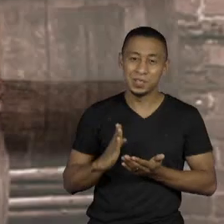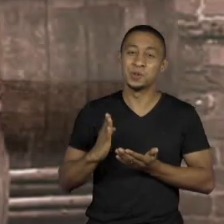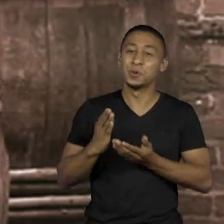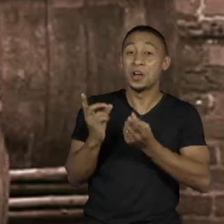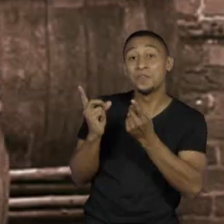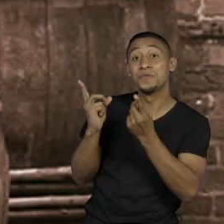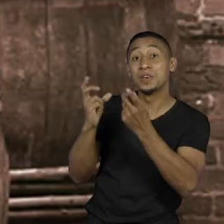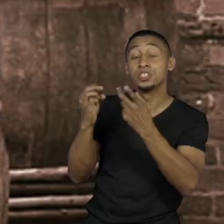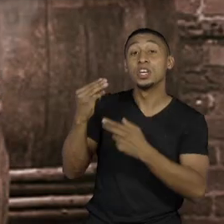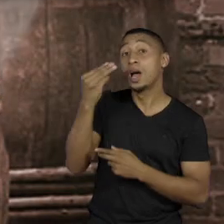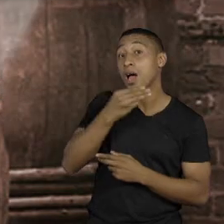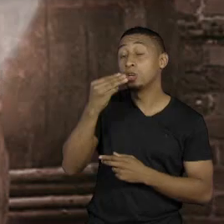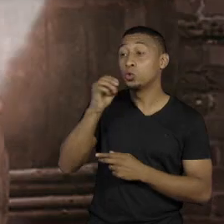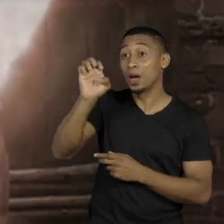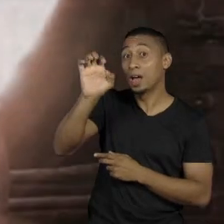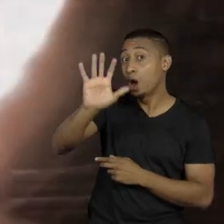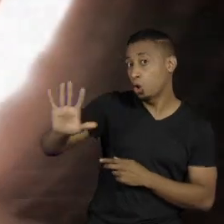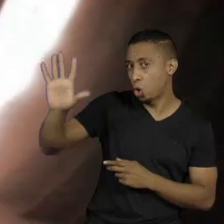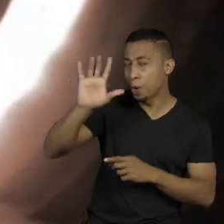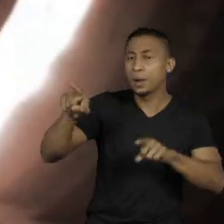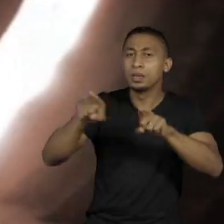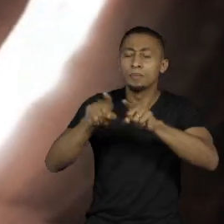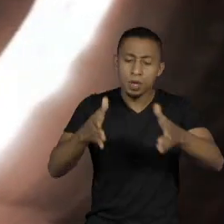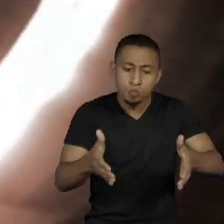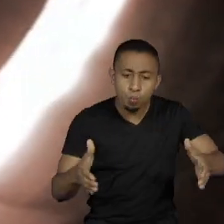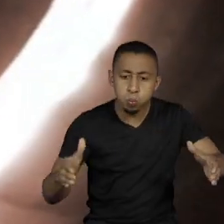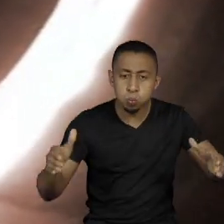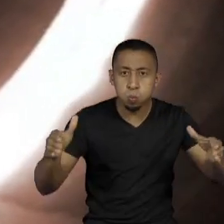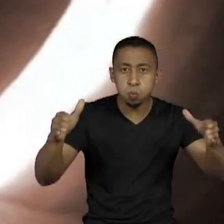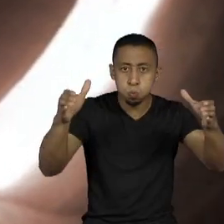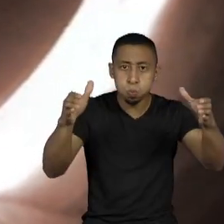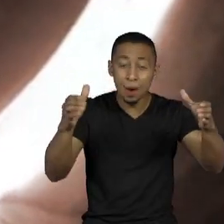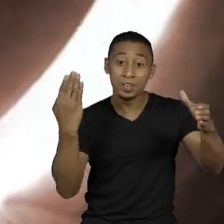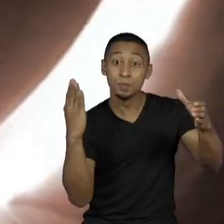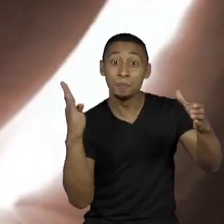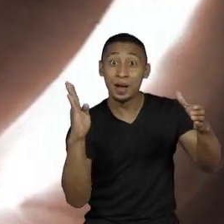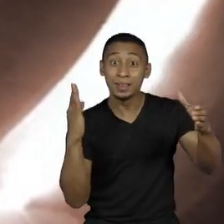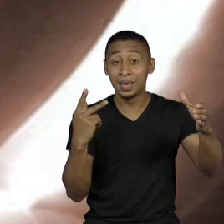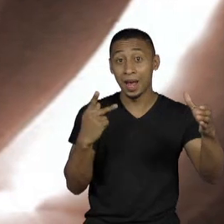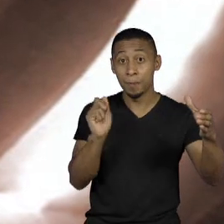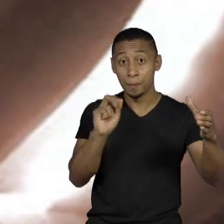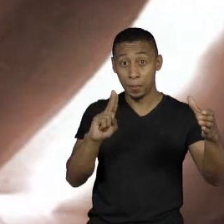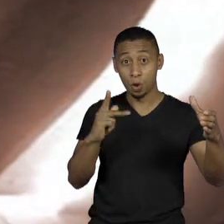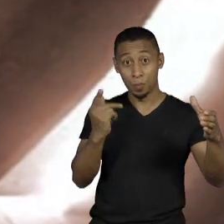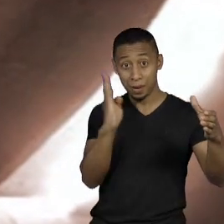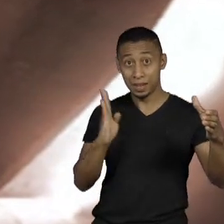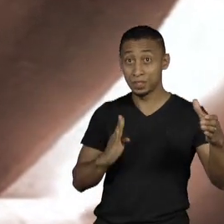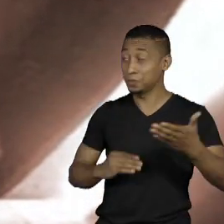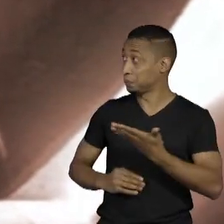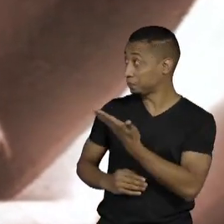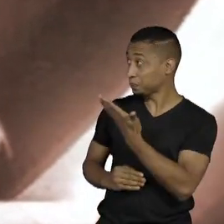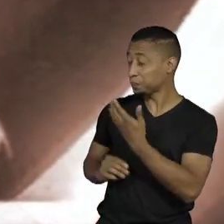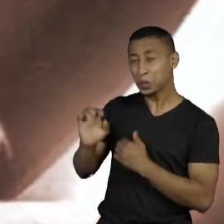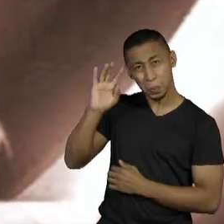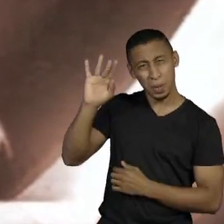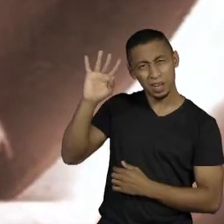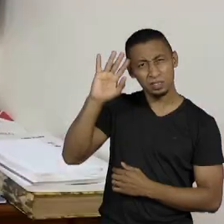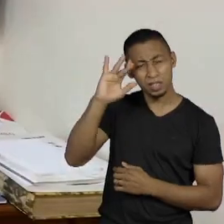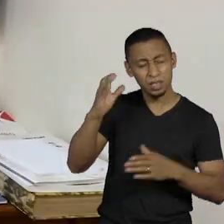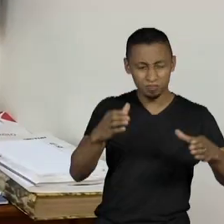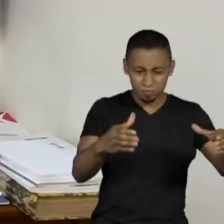ia em barris de madeira, e madeira pau-brasil. Eu imagino isso. E o François